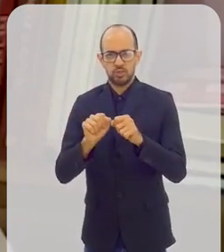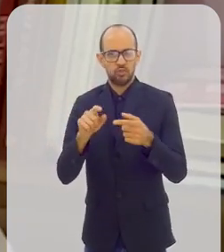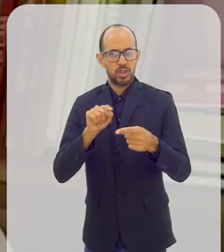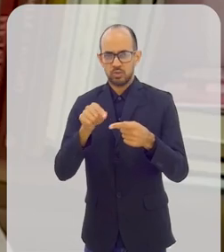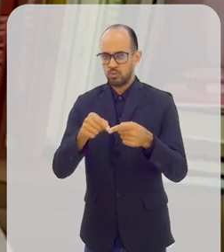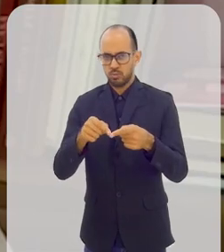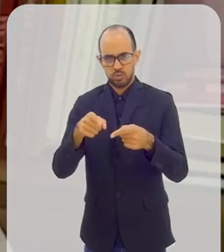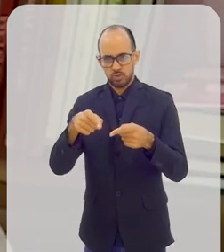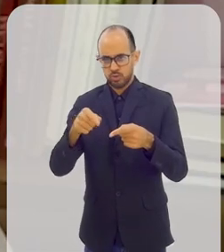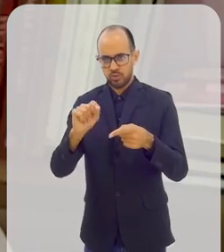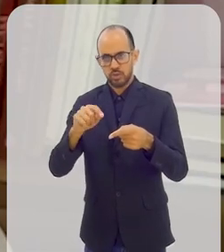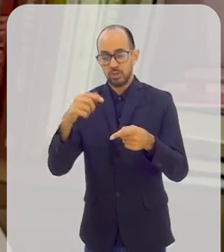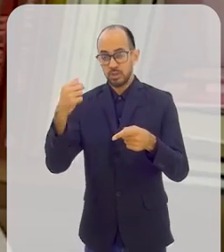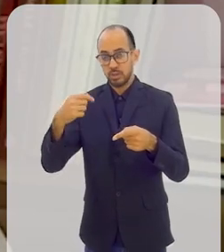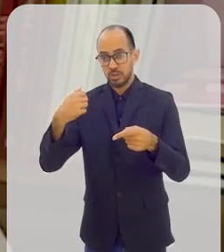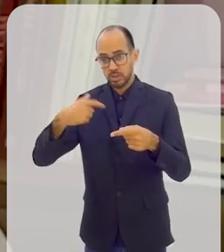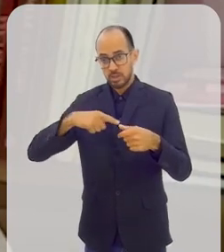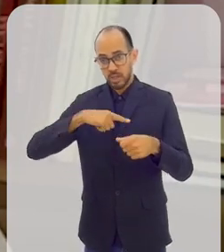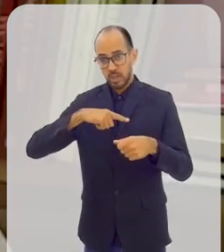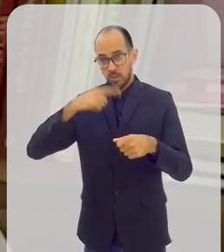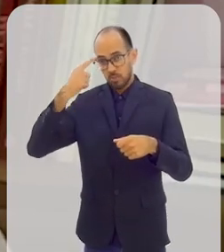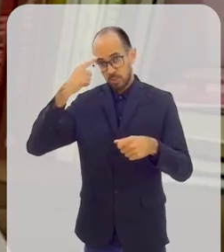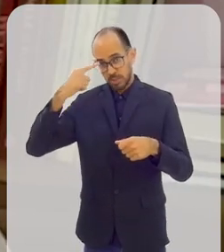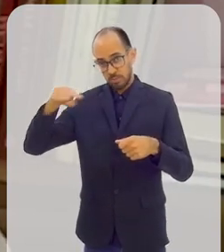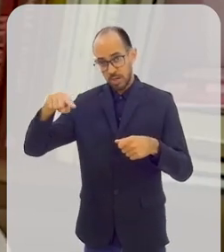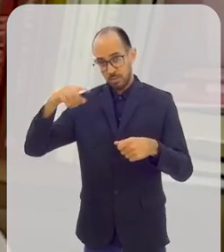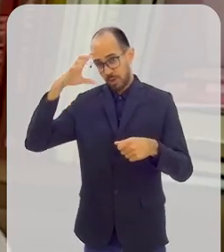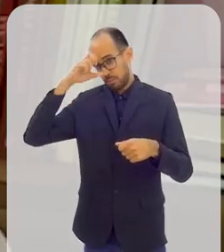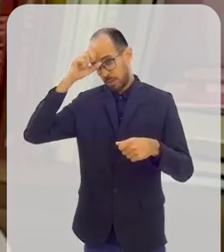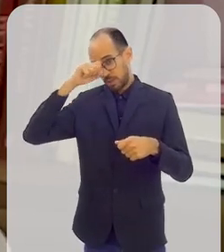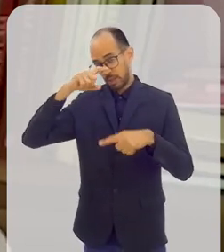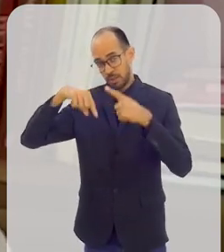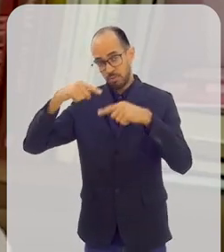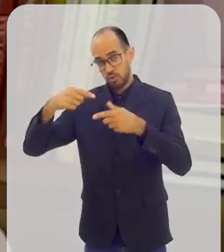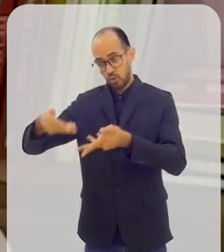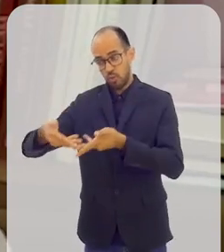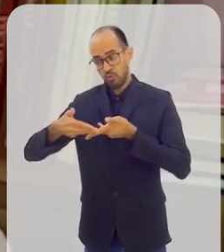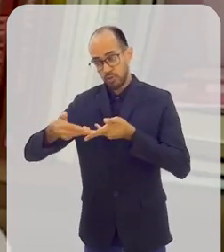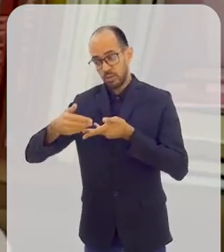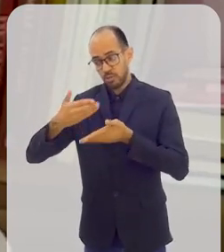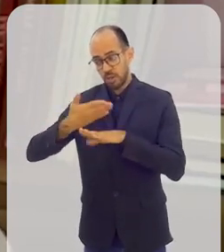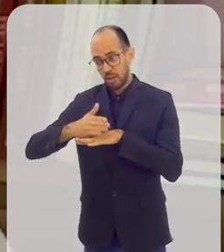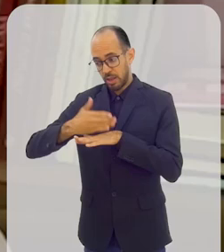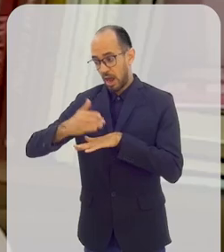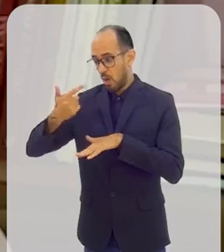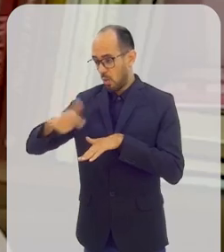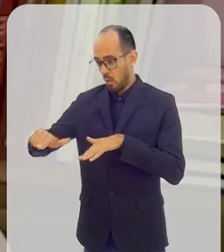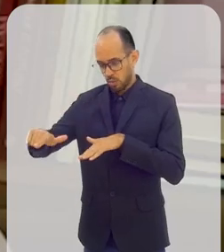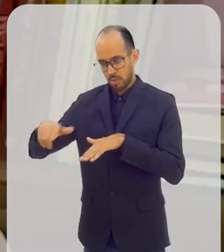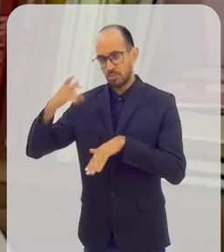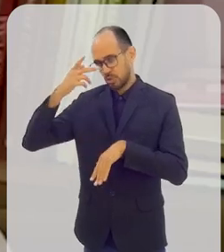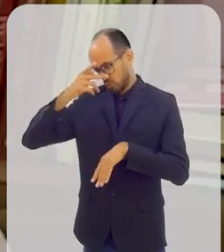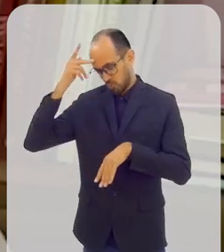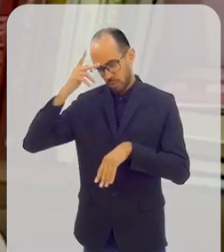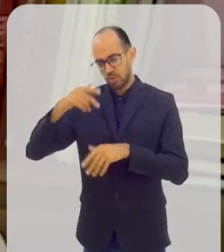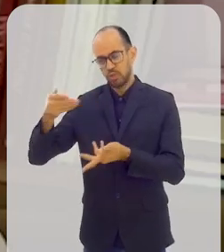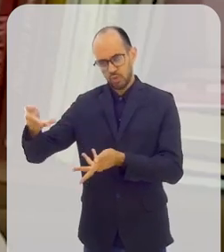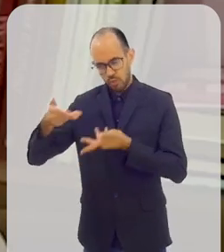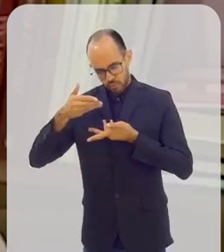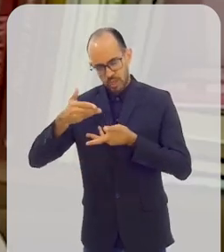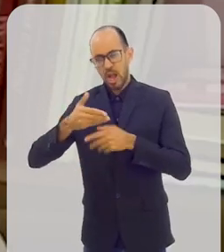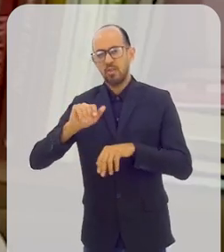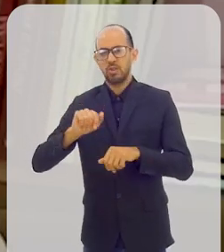semana para aprender, e depois vocês, por favor, convidem para treinar outro embaixador. Aí a gente convidava